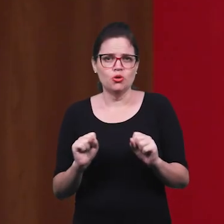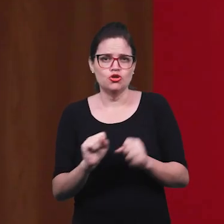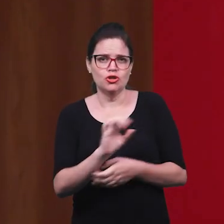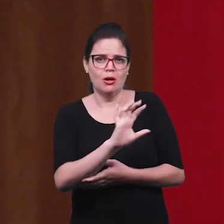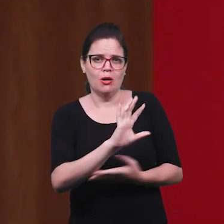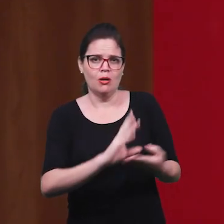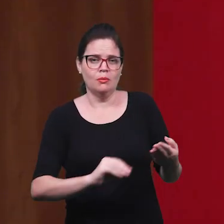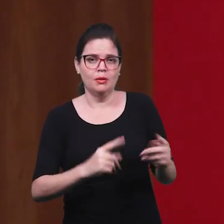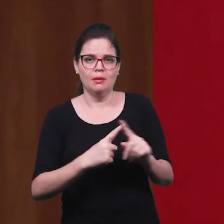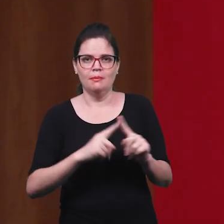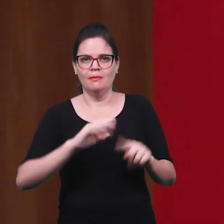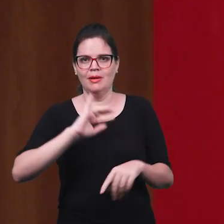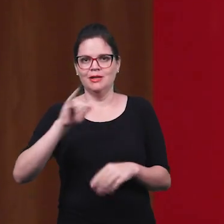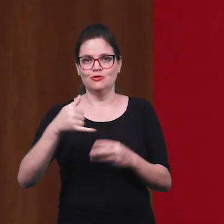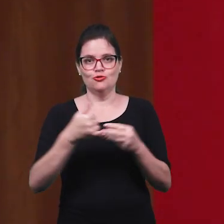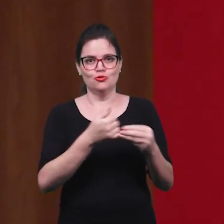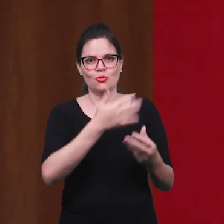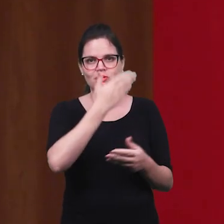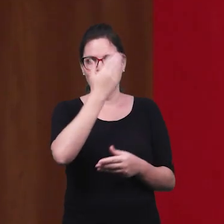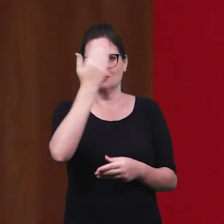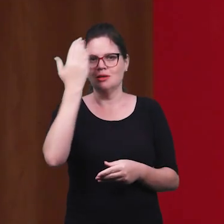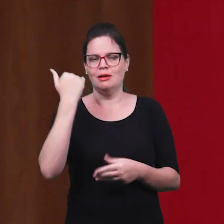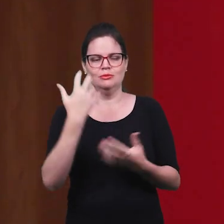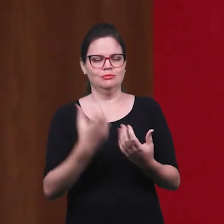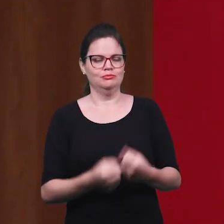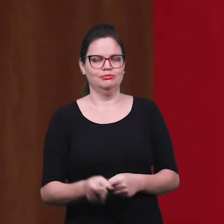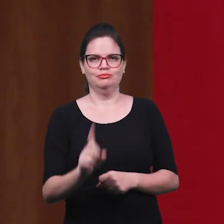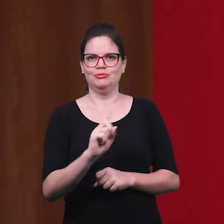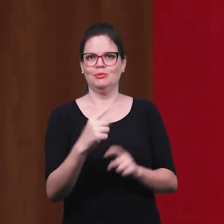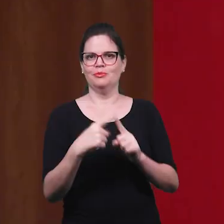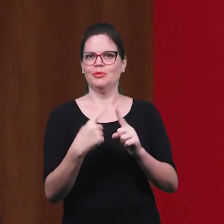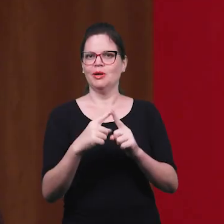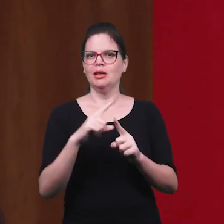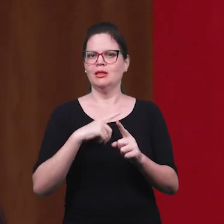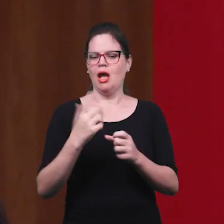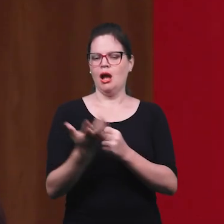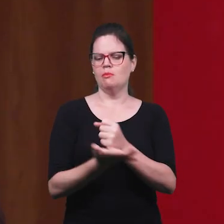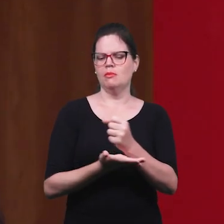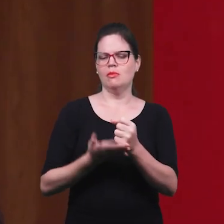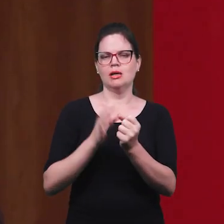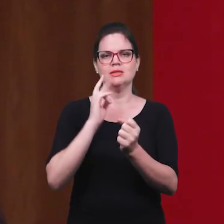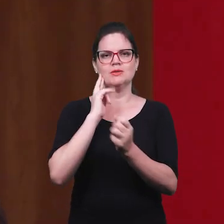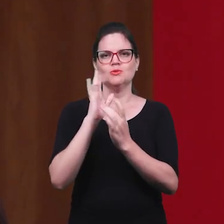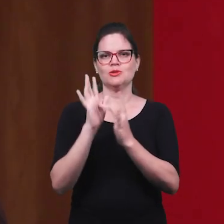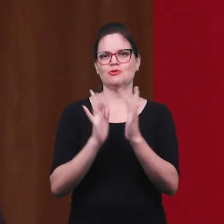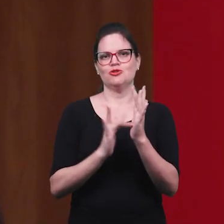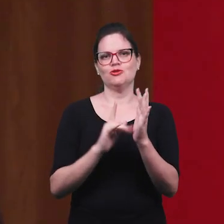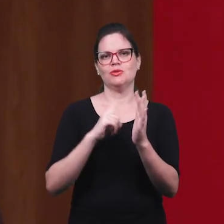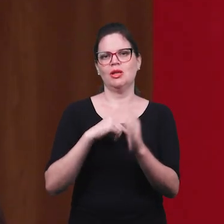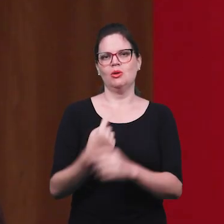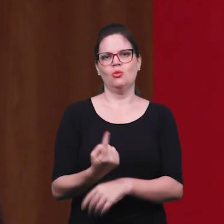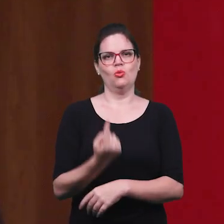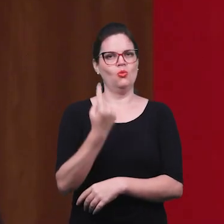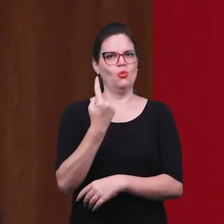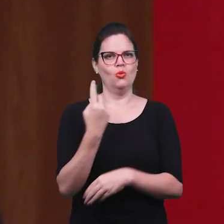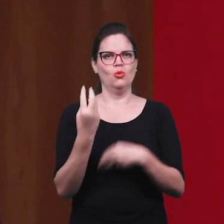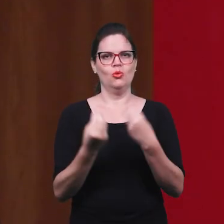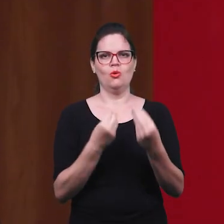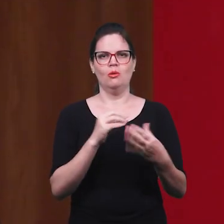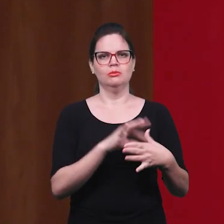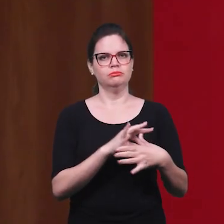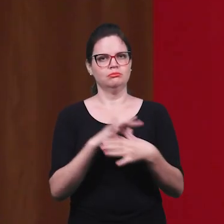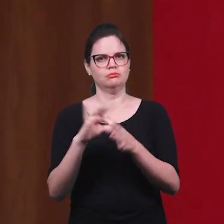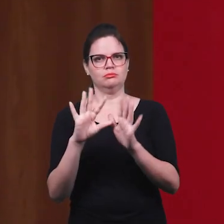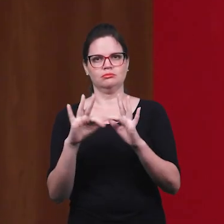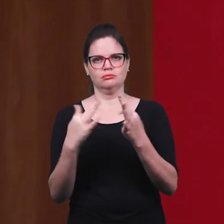relativas. Mas uma família firmada na rocha, ela tem apenas uma maneira de conduzir a sua